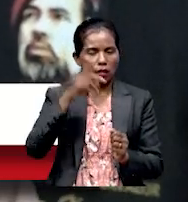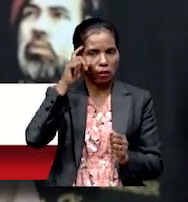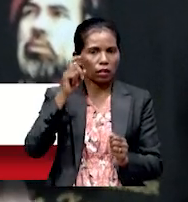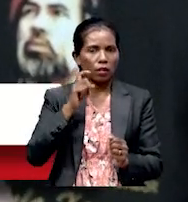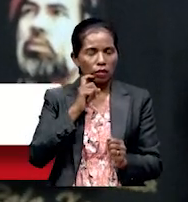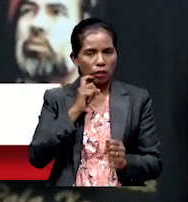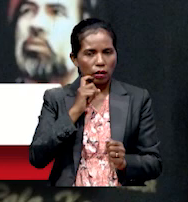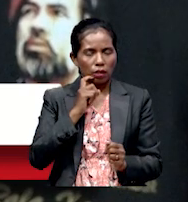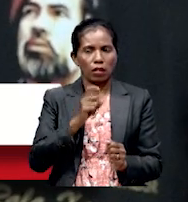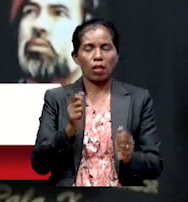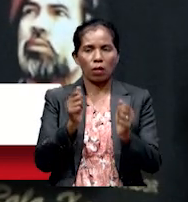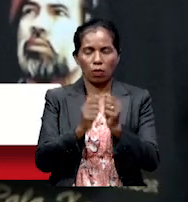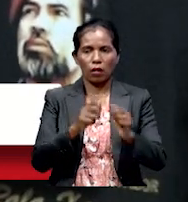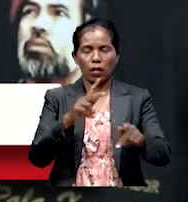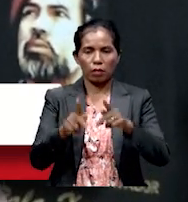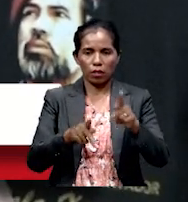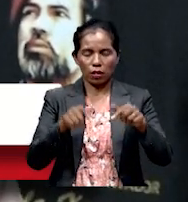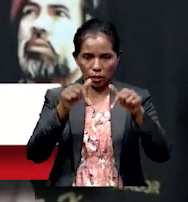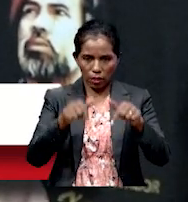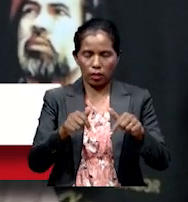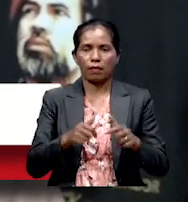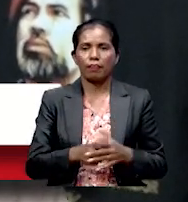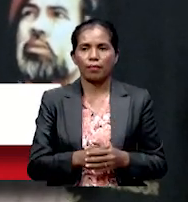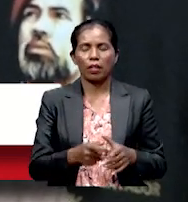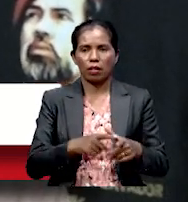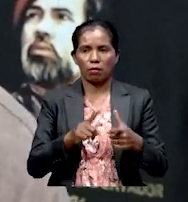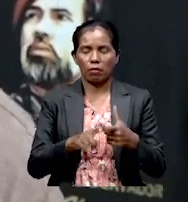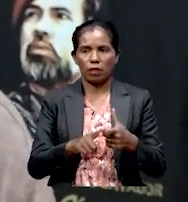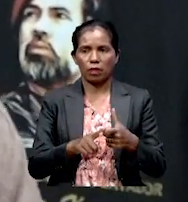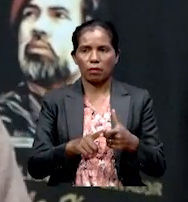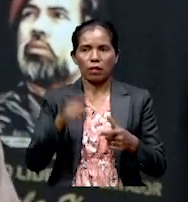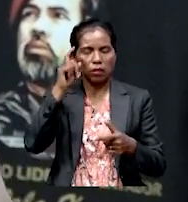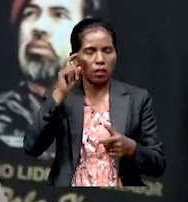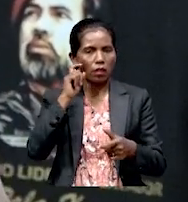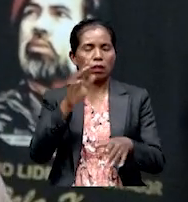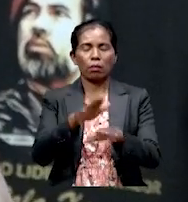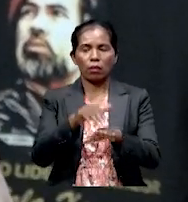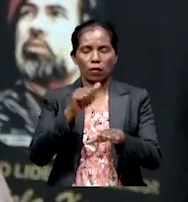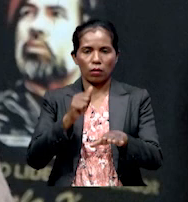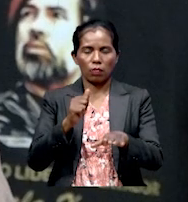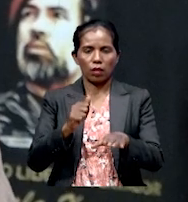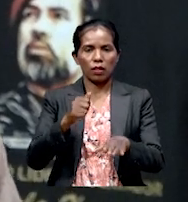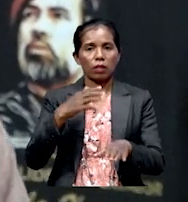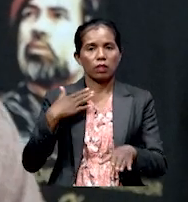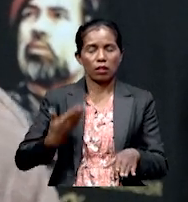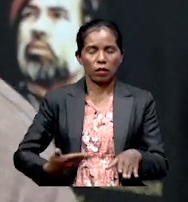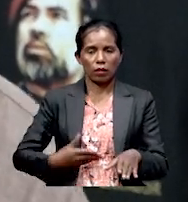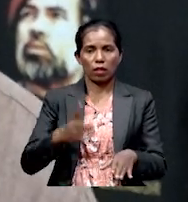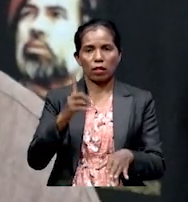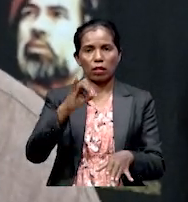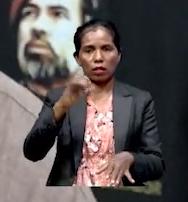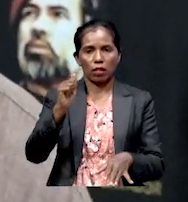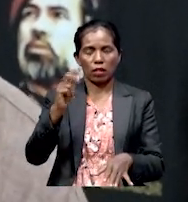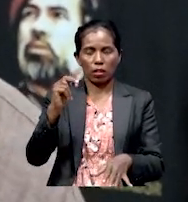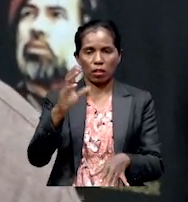halo a comunidade Sira Maca Cuda. Depois, vamos chamar de convida a senhora Diana, Ramuto com